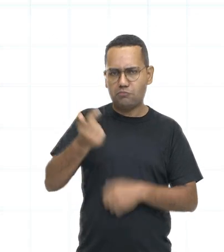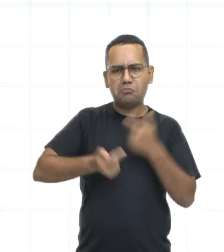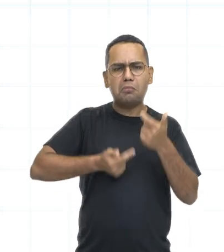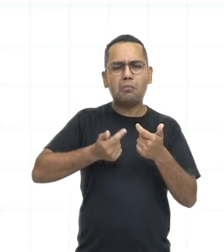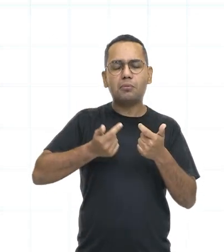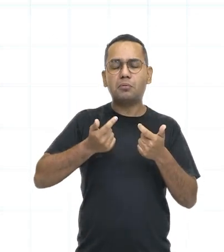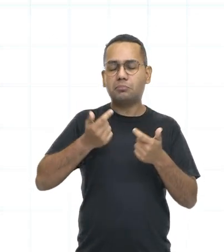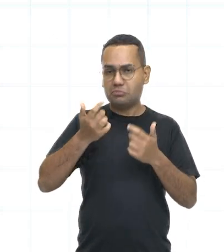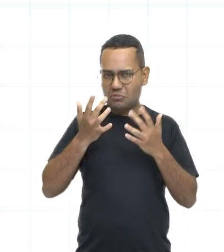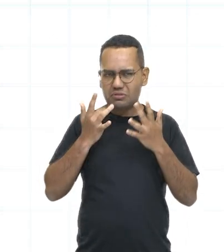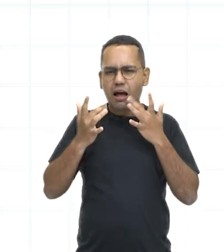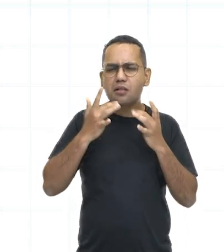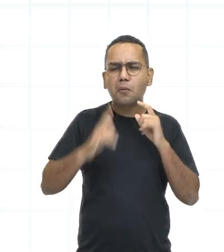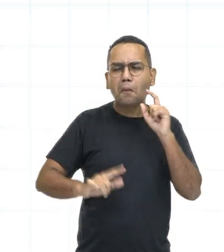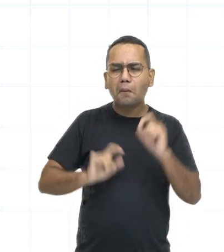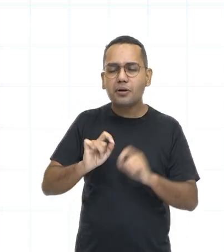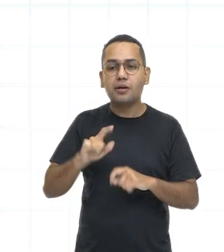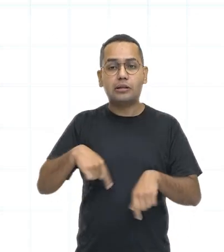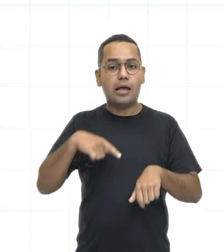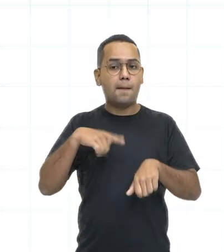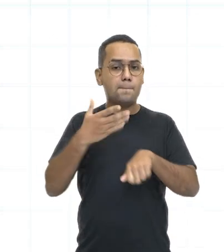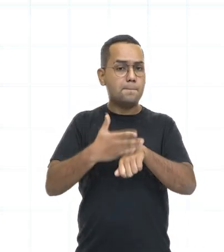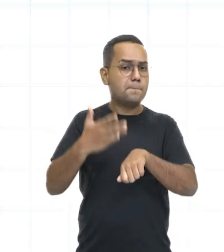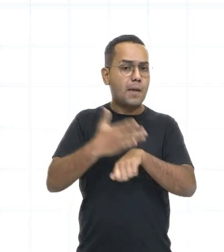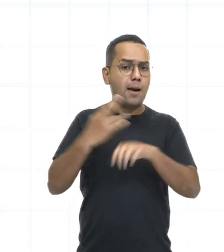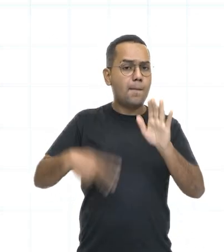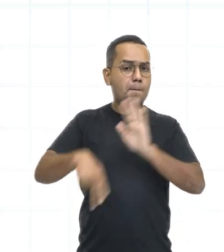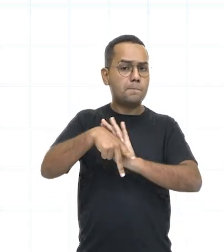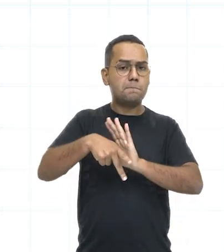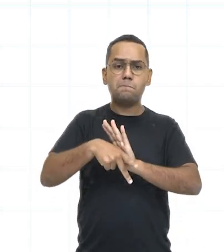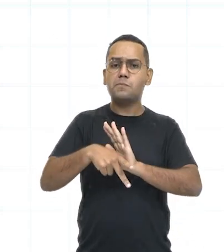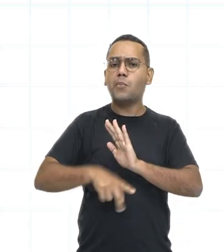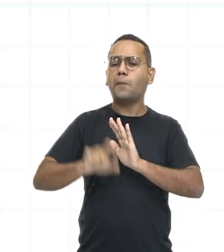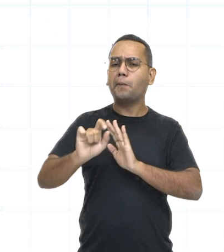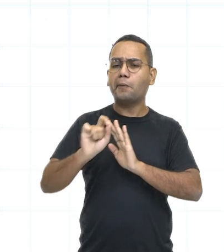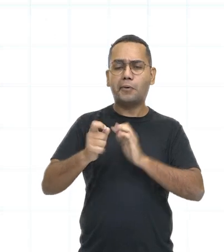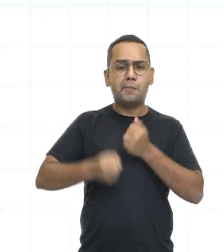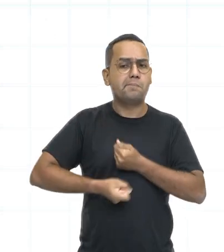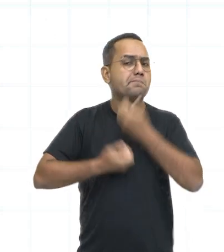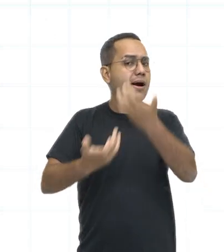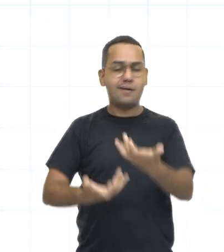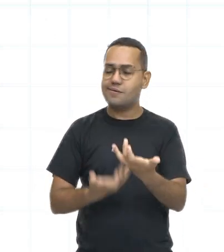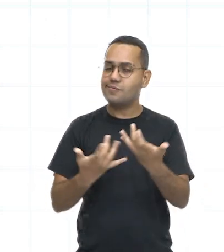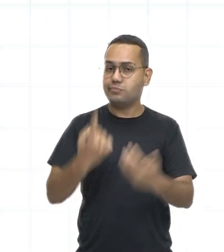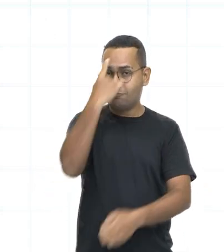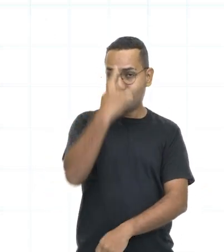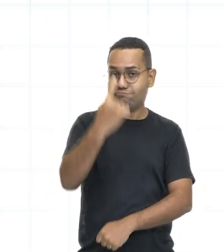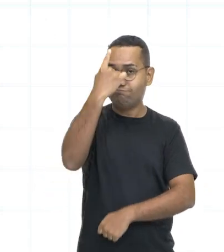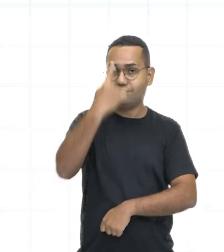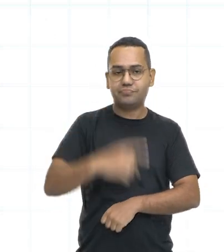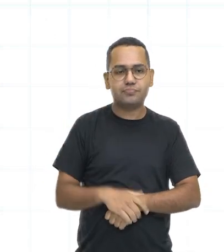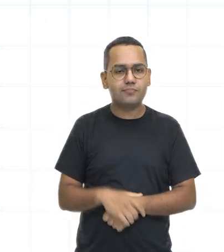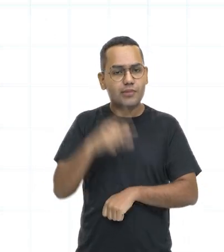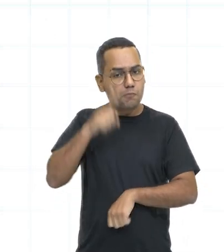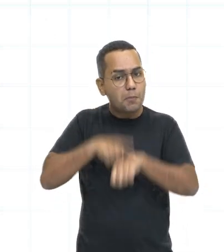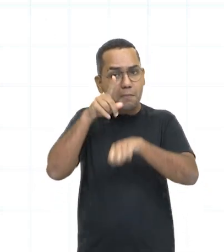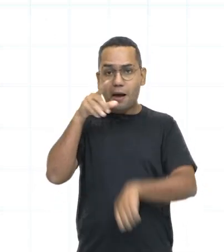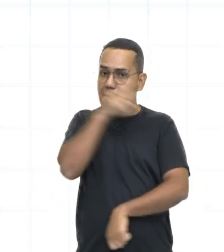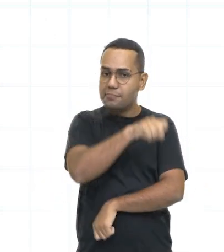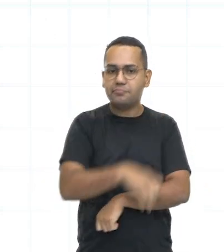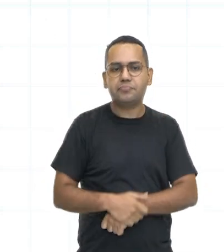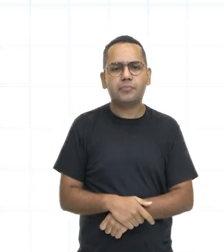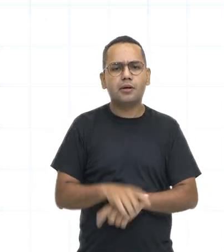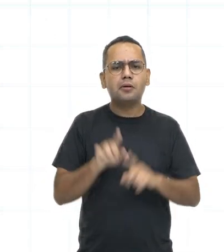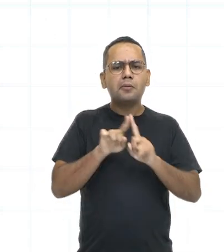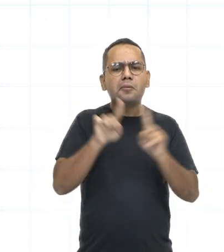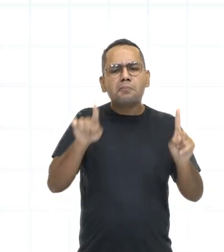a exploração da espontaneidade e da criatividade. É uma técnica que não apenas desafia